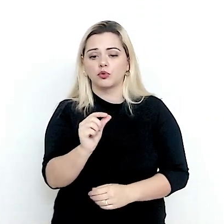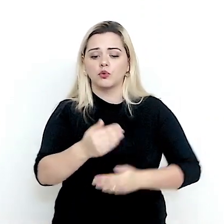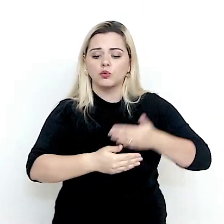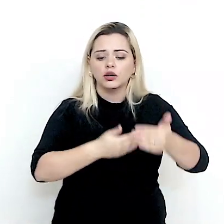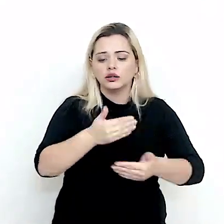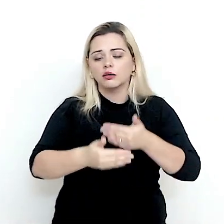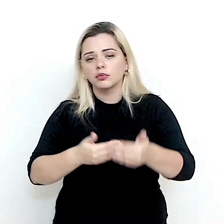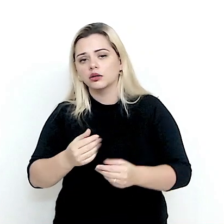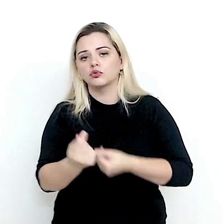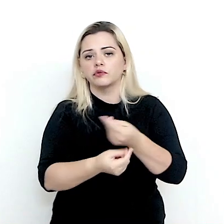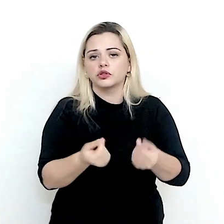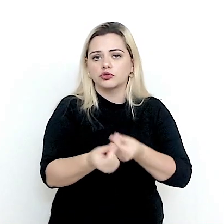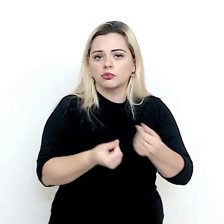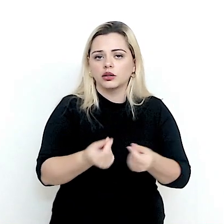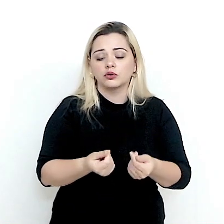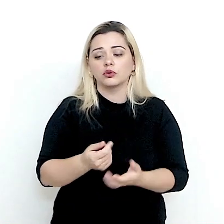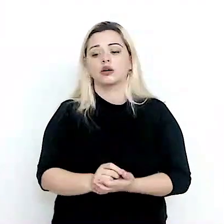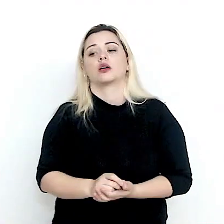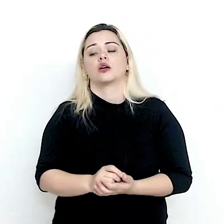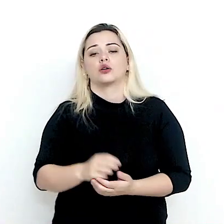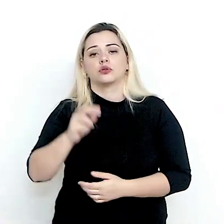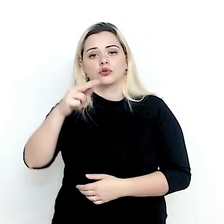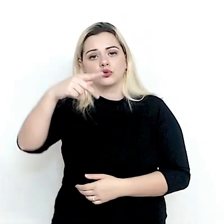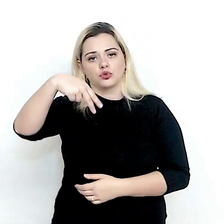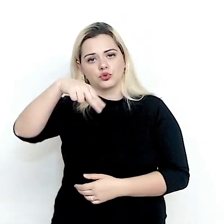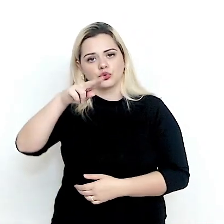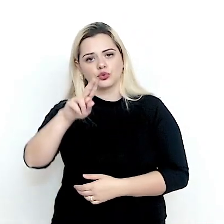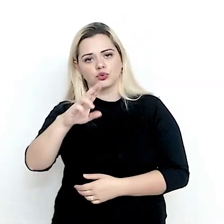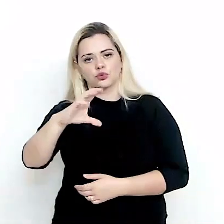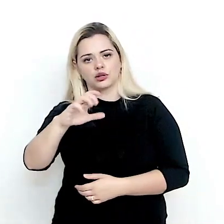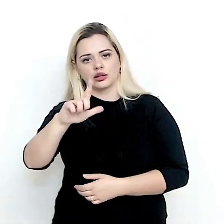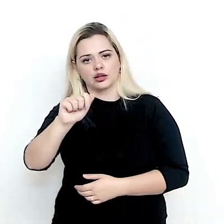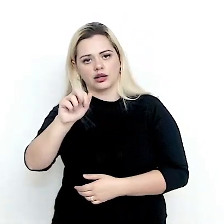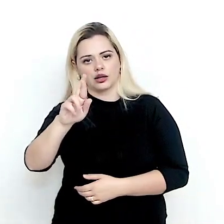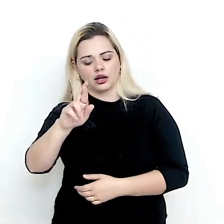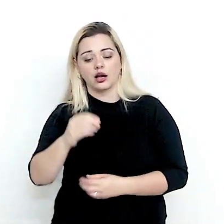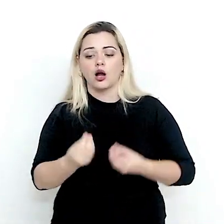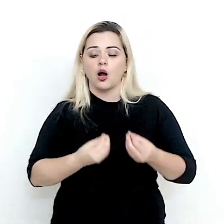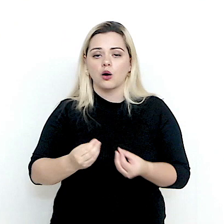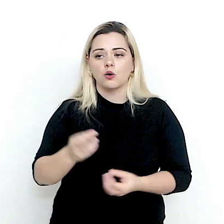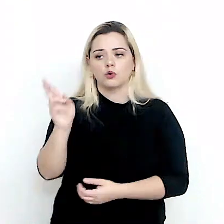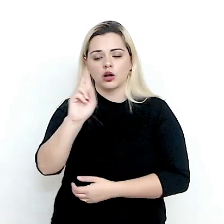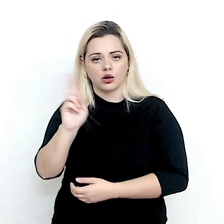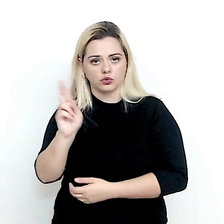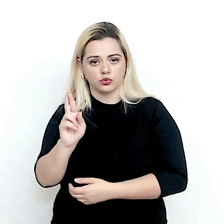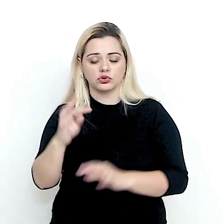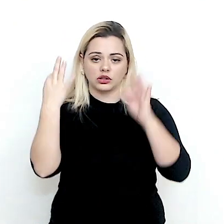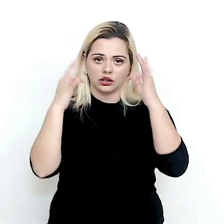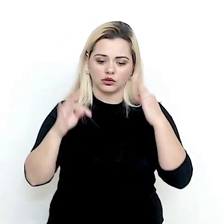andamento desses investimentos na área nuclear com presença russa, das